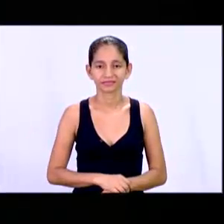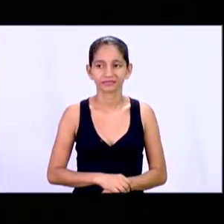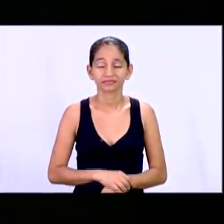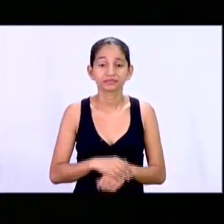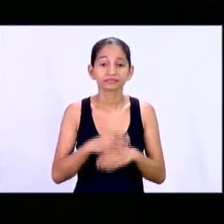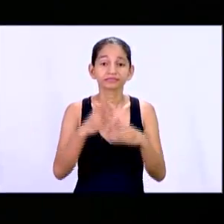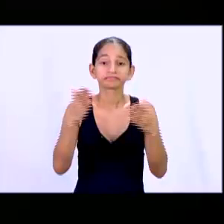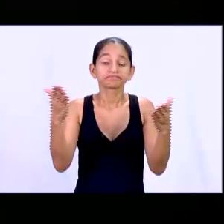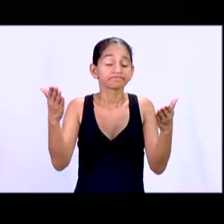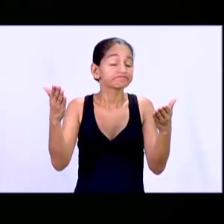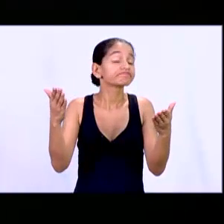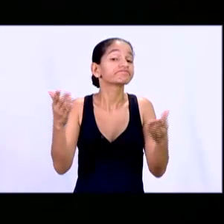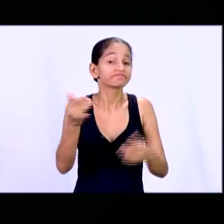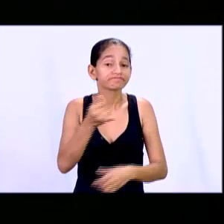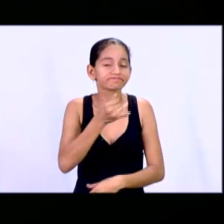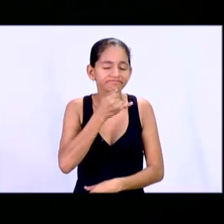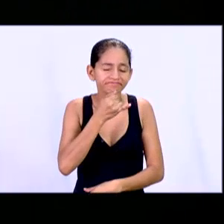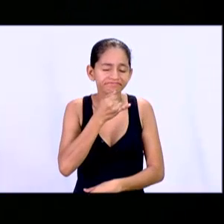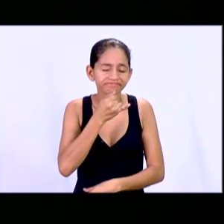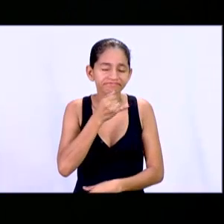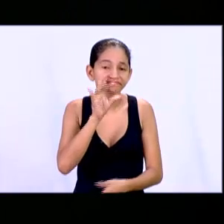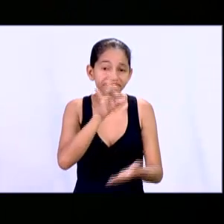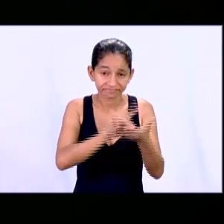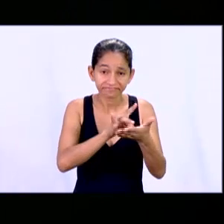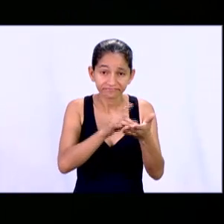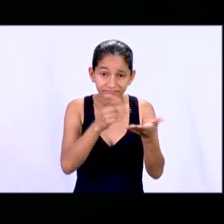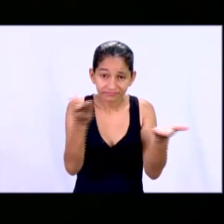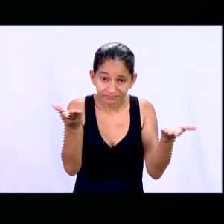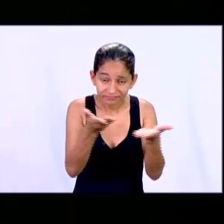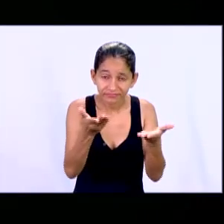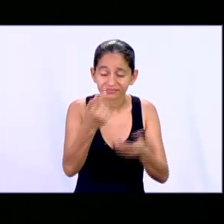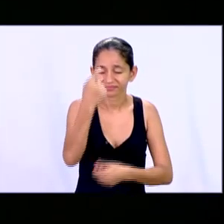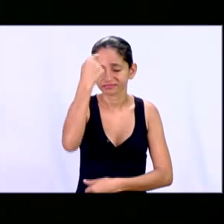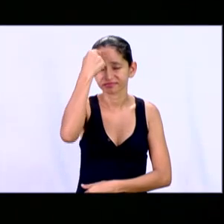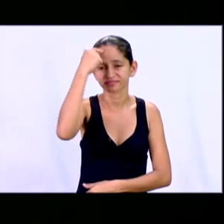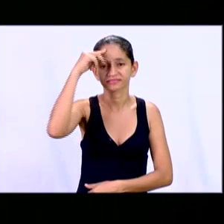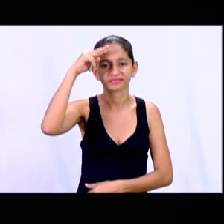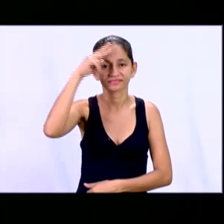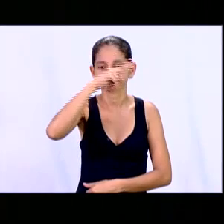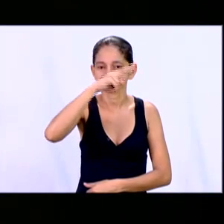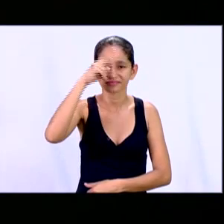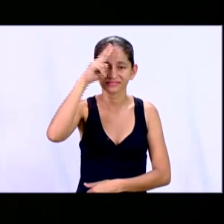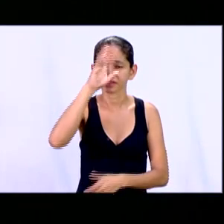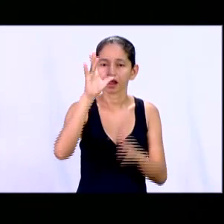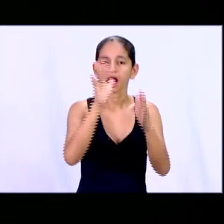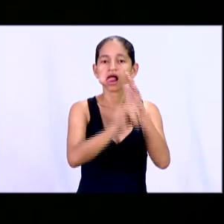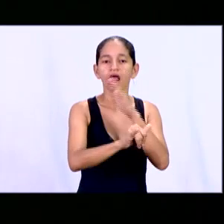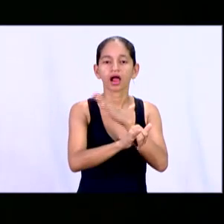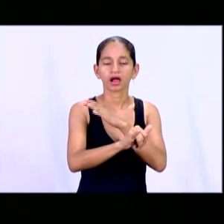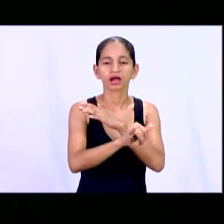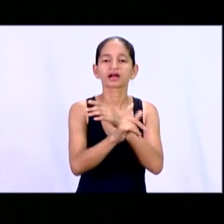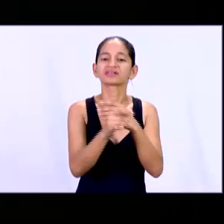Mas, infelizmente, essa não é a única realidade. Também somos lembrados pela corrupção.